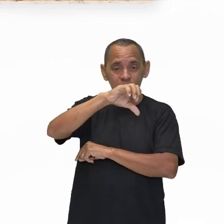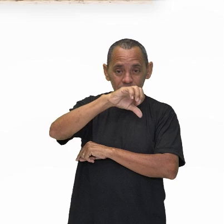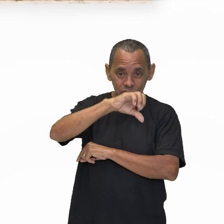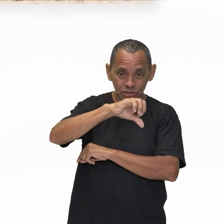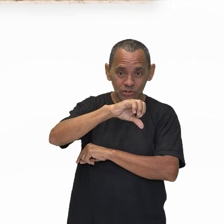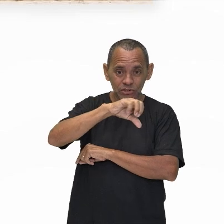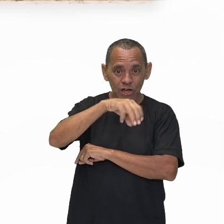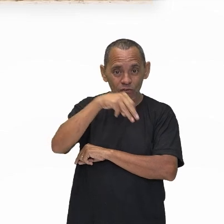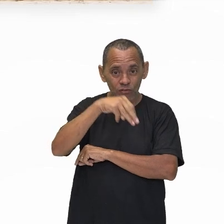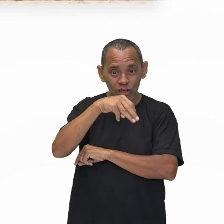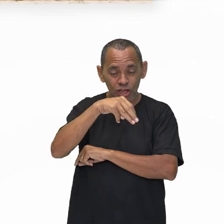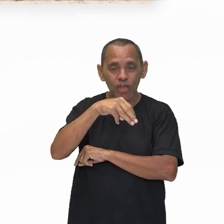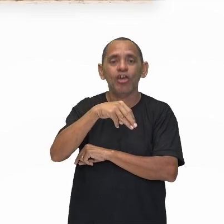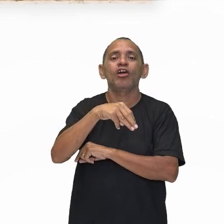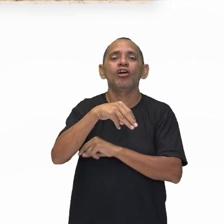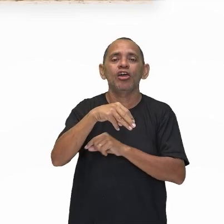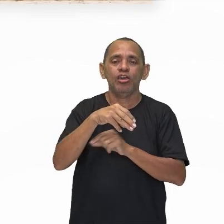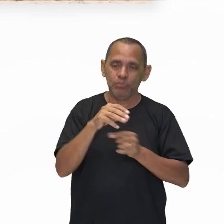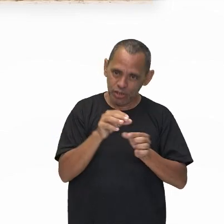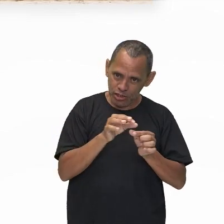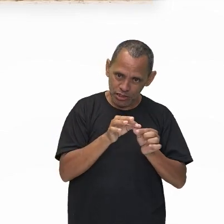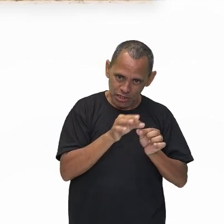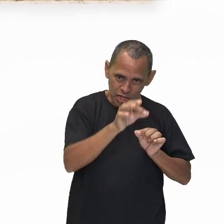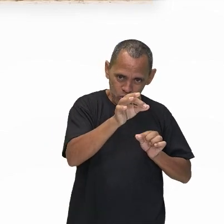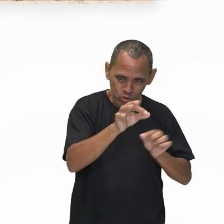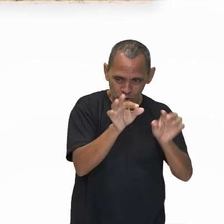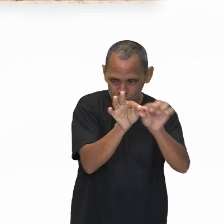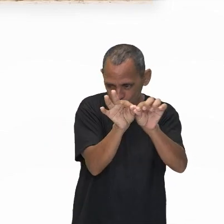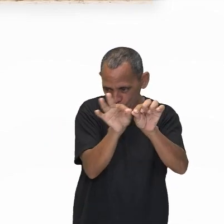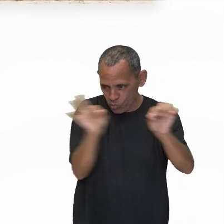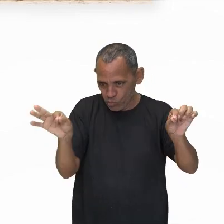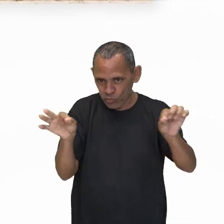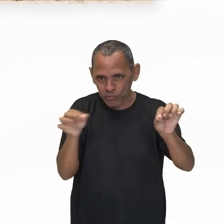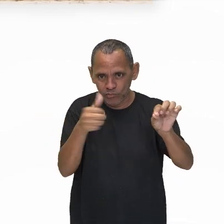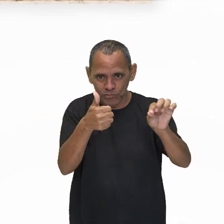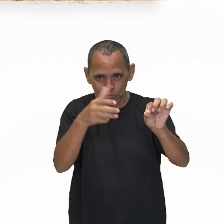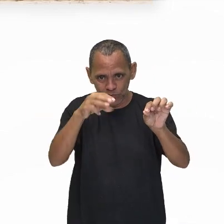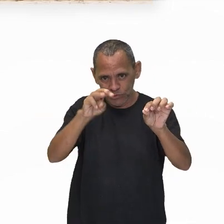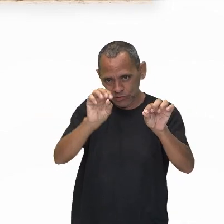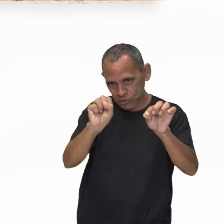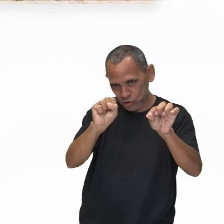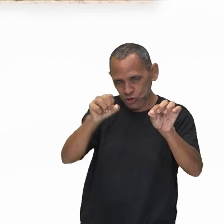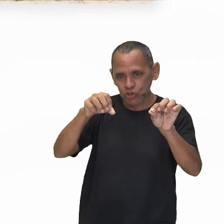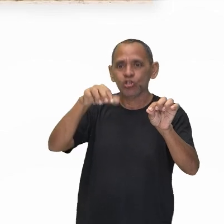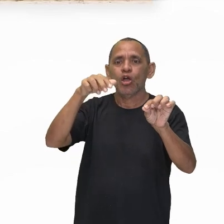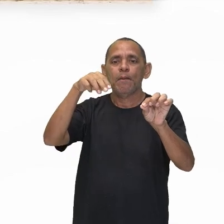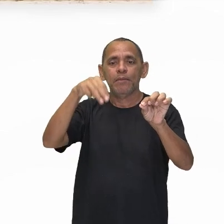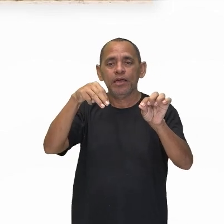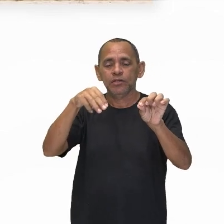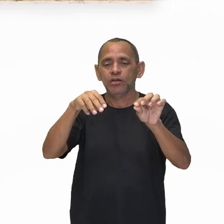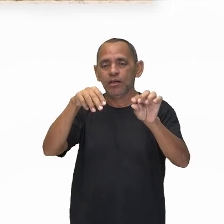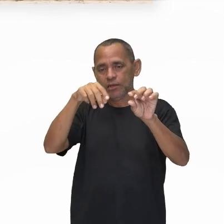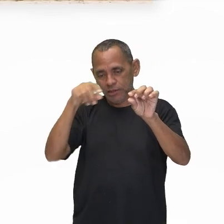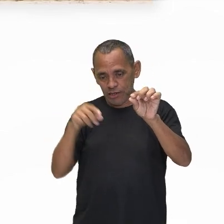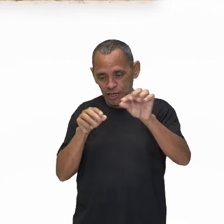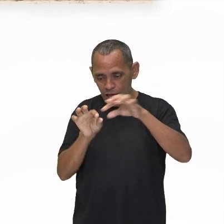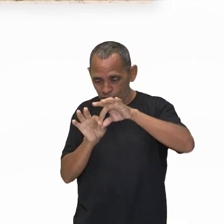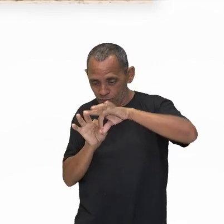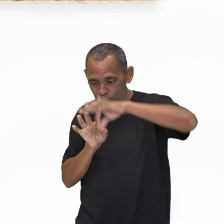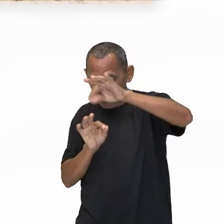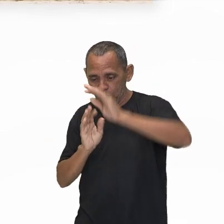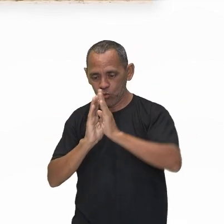largura e 18 de comprimento, dividida ao meio por uma rede de 2,20 metros de